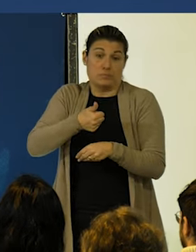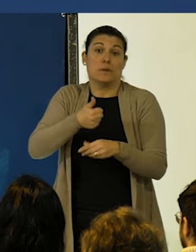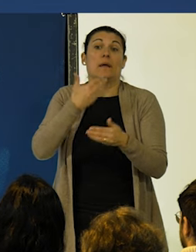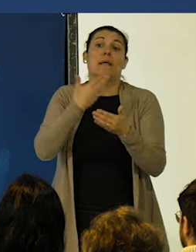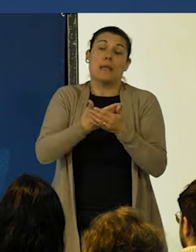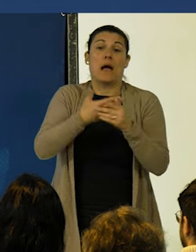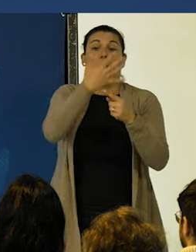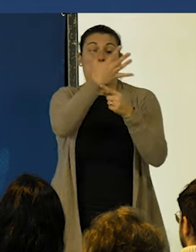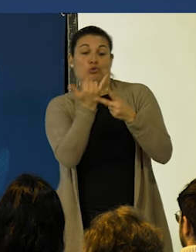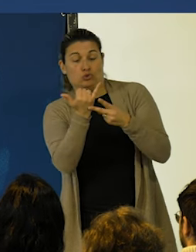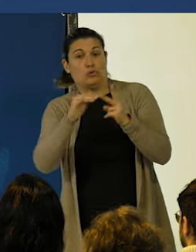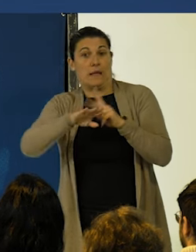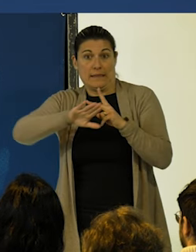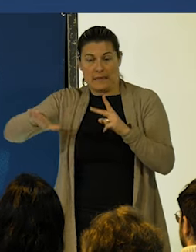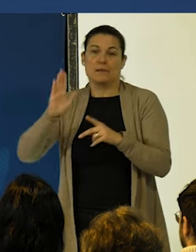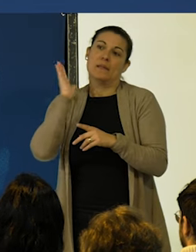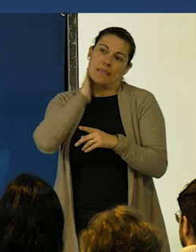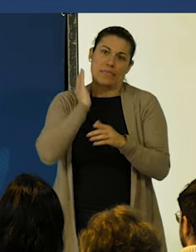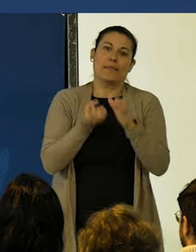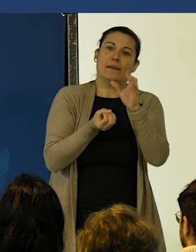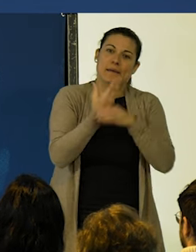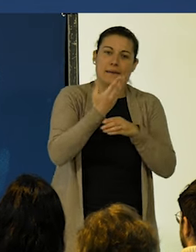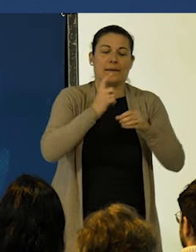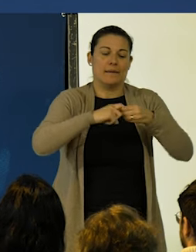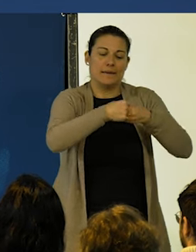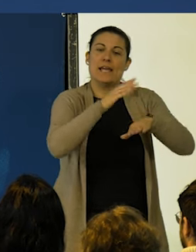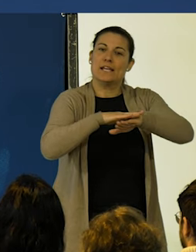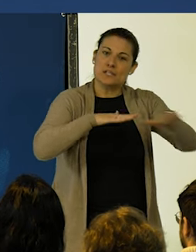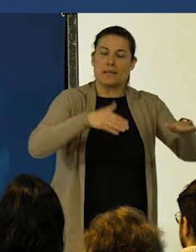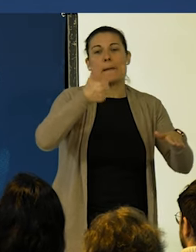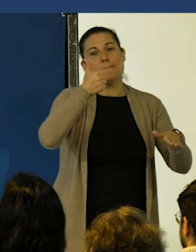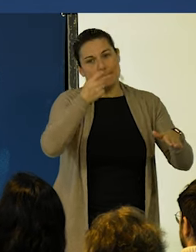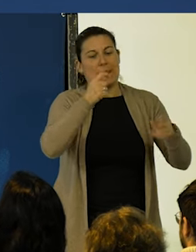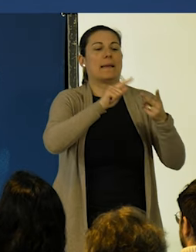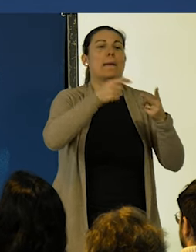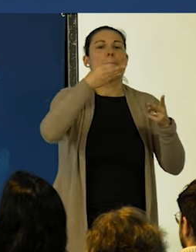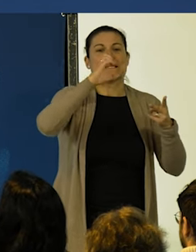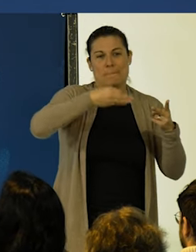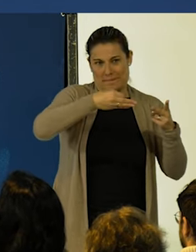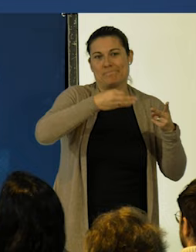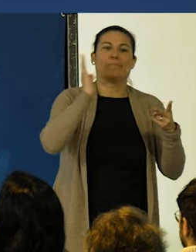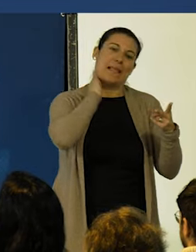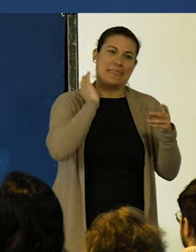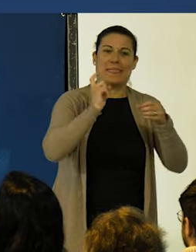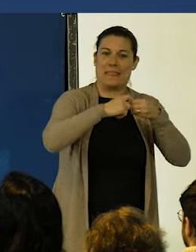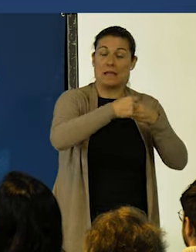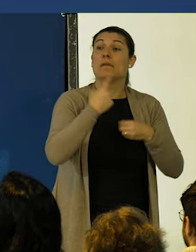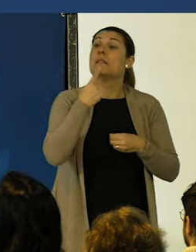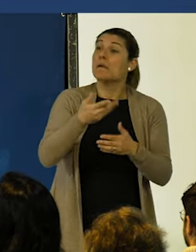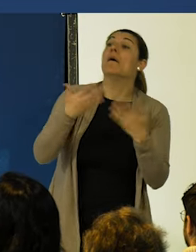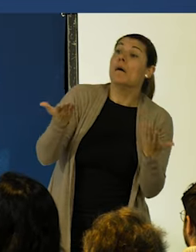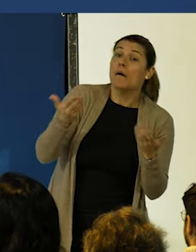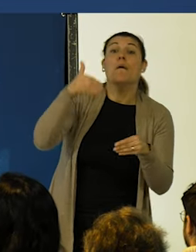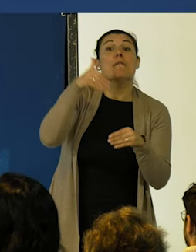da direita e teve de fazer uma geringonça com o Bloco de Esquerda e o PCP. Afinal, o voto na esquerda